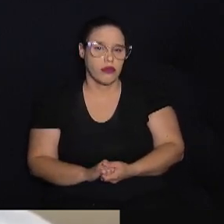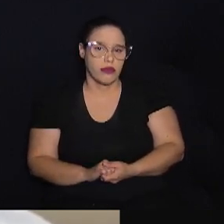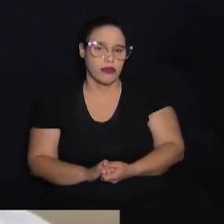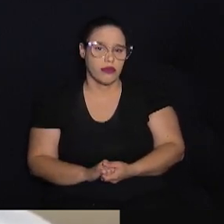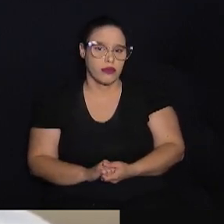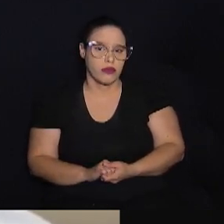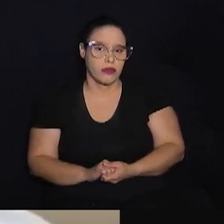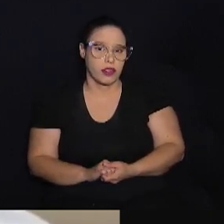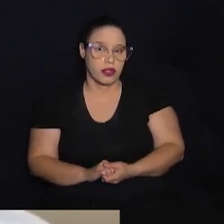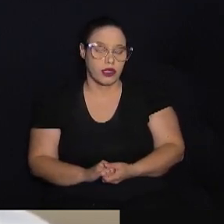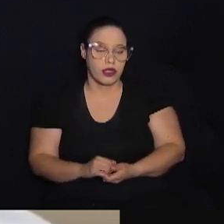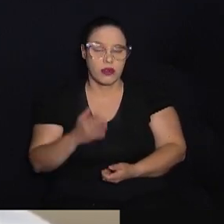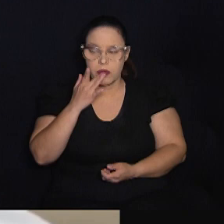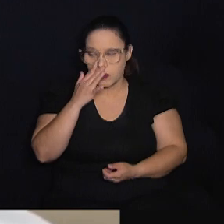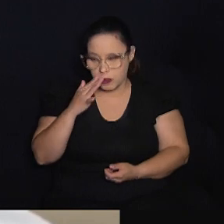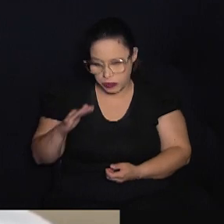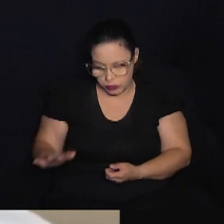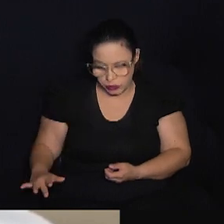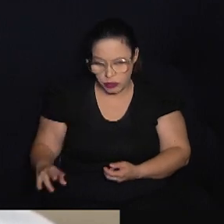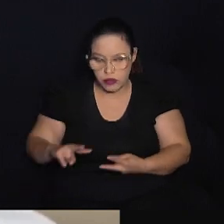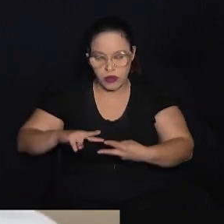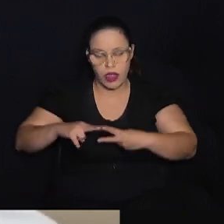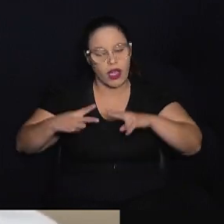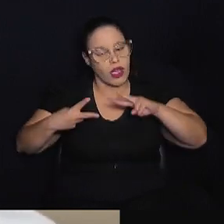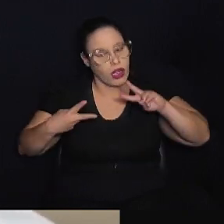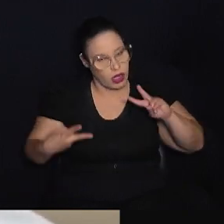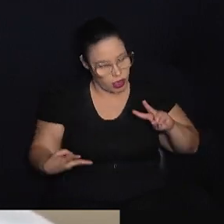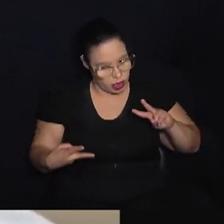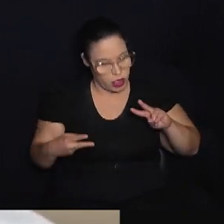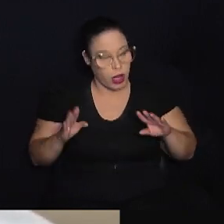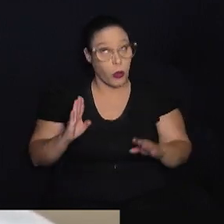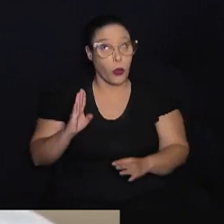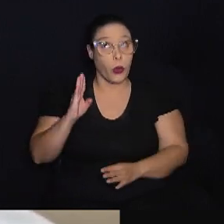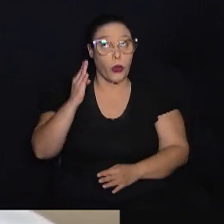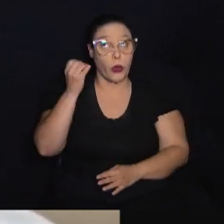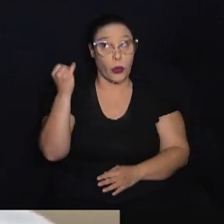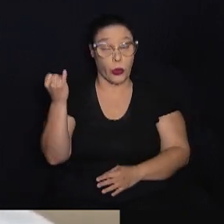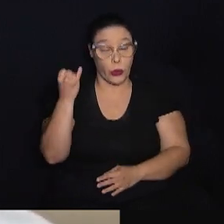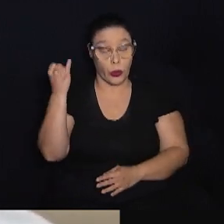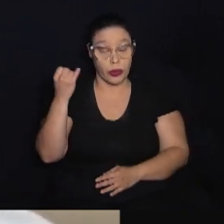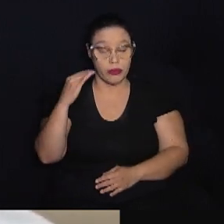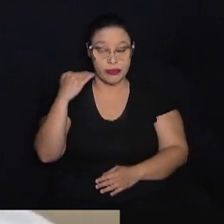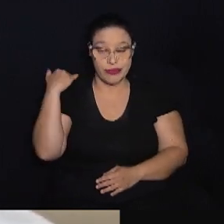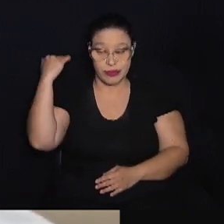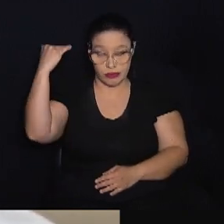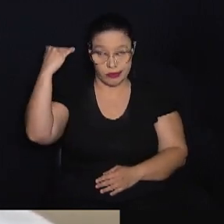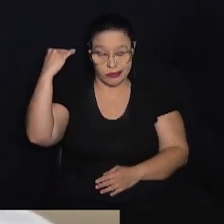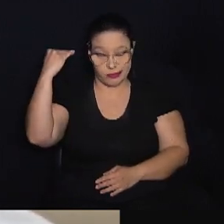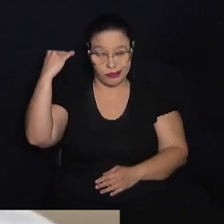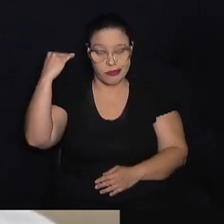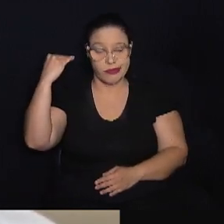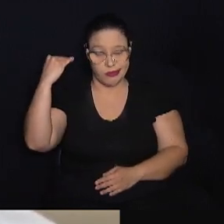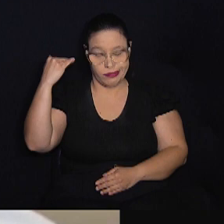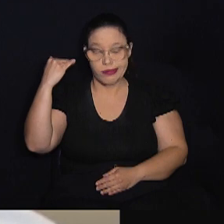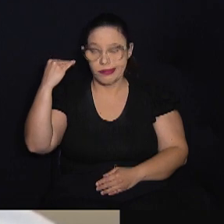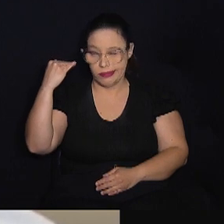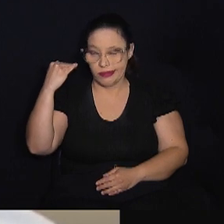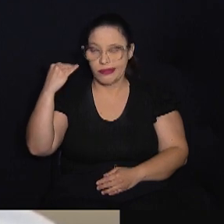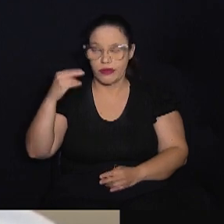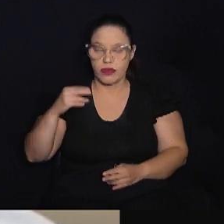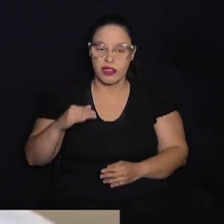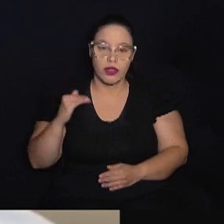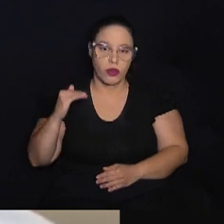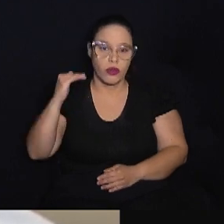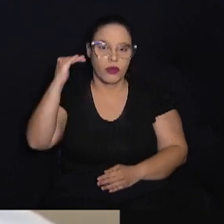tumores infantis, aí a parte genética é bem elevada. Agora, para nós, os tumores de adultos, quanto